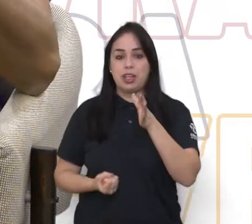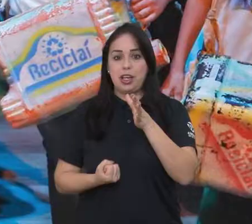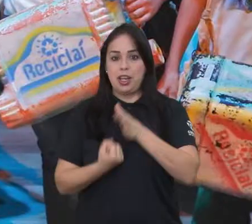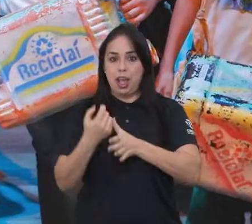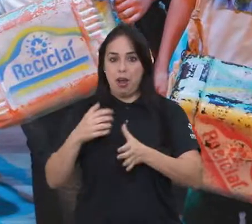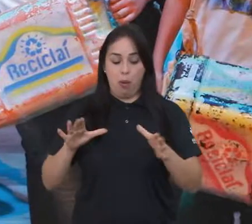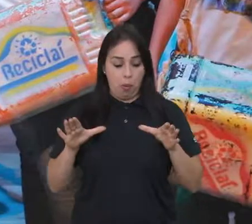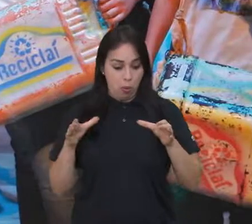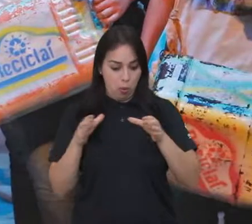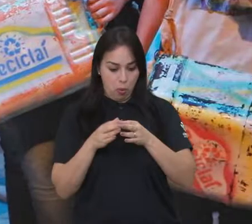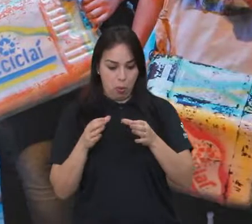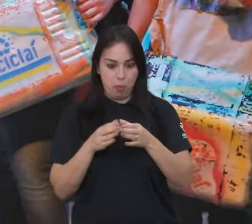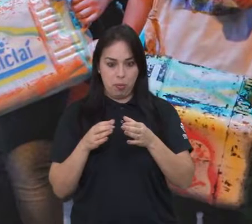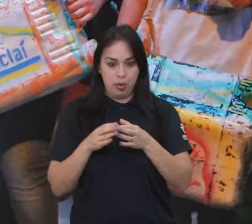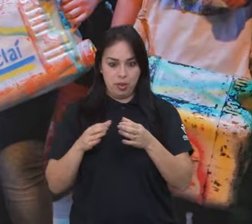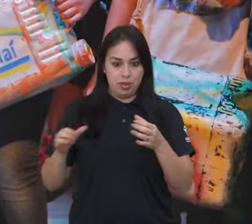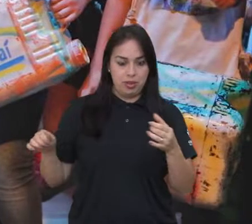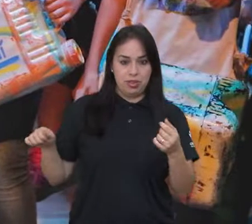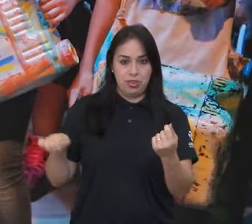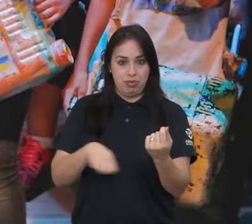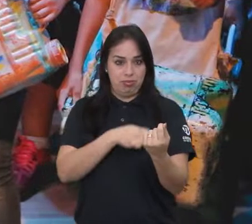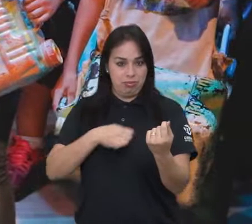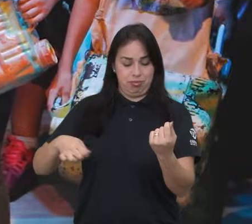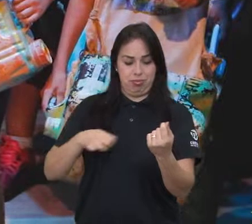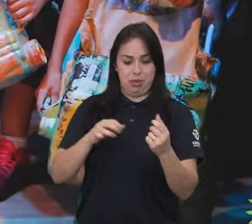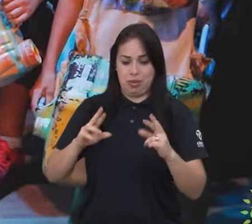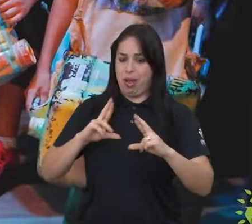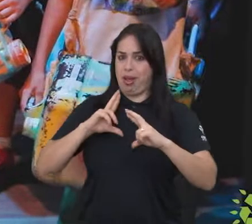uma banda de sucata para eles